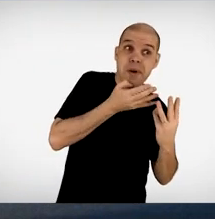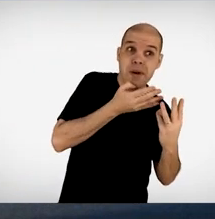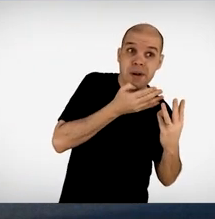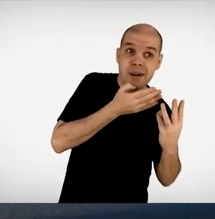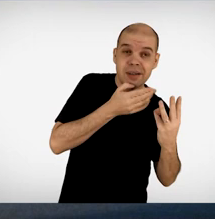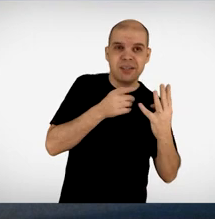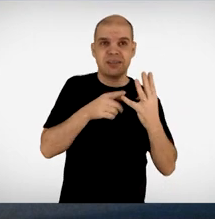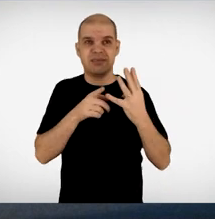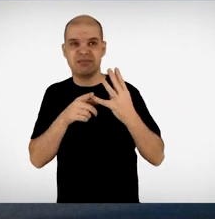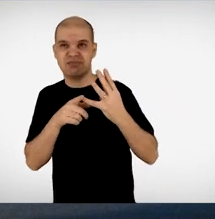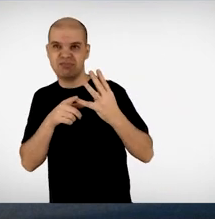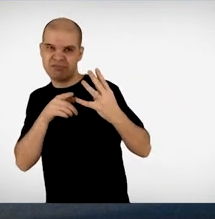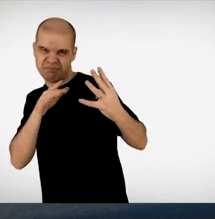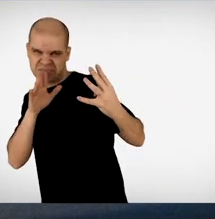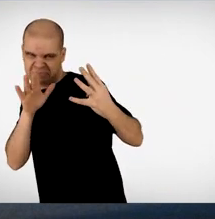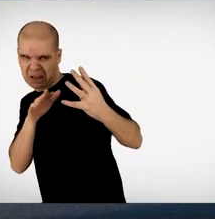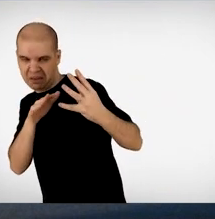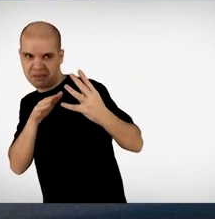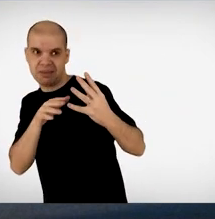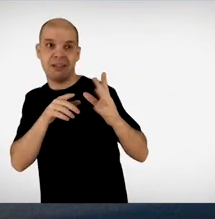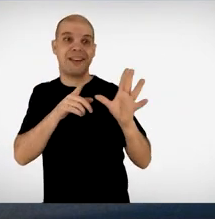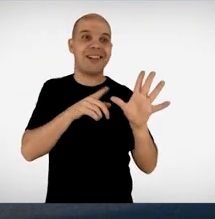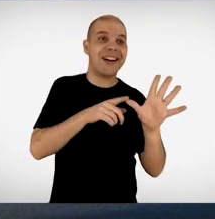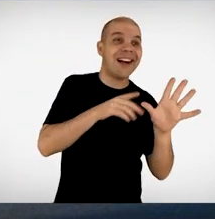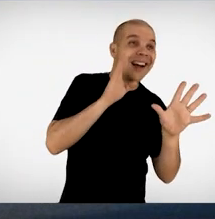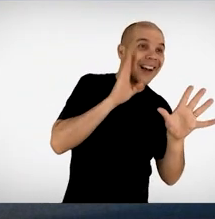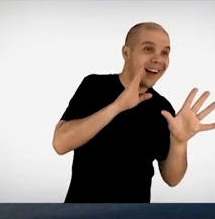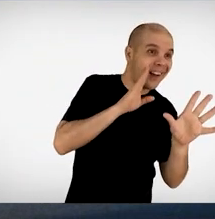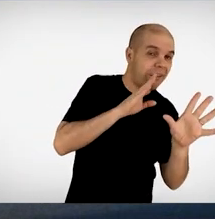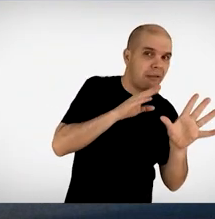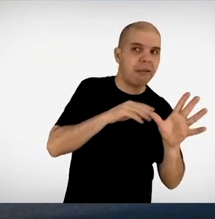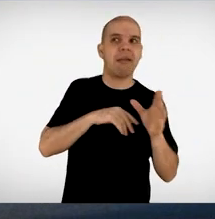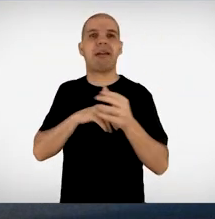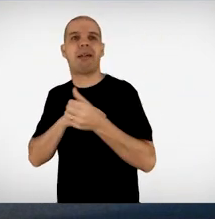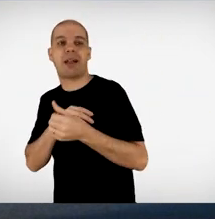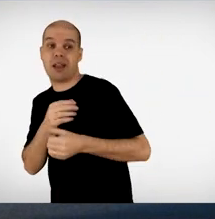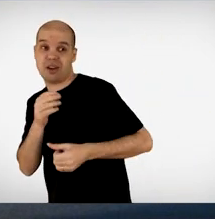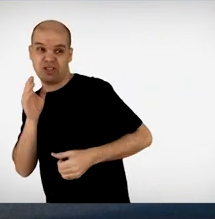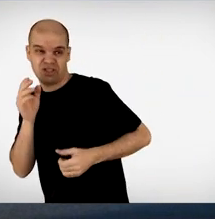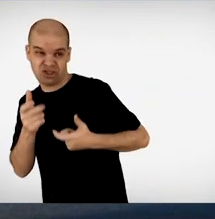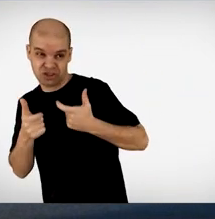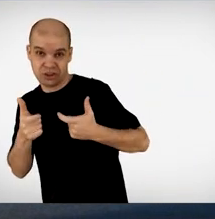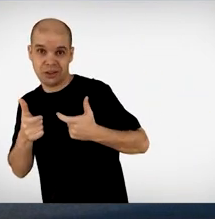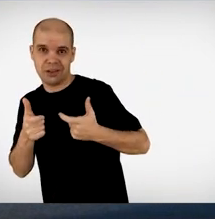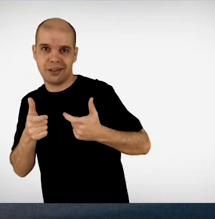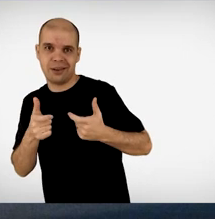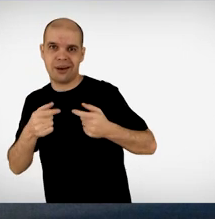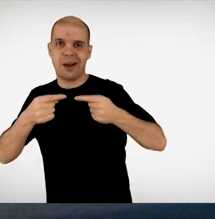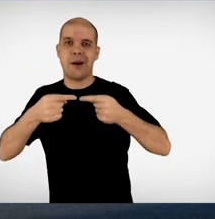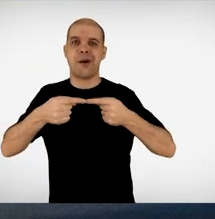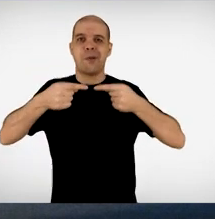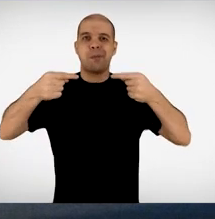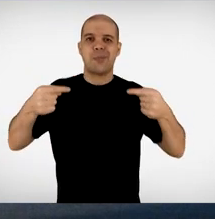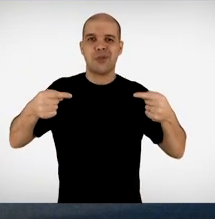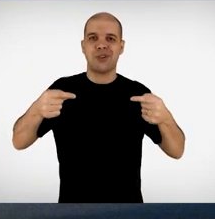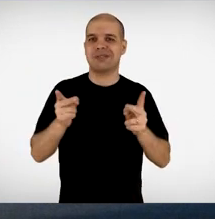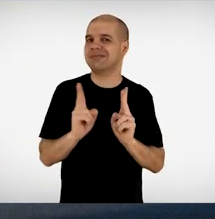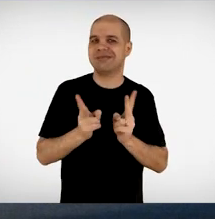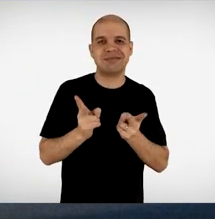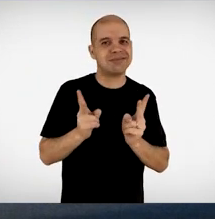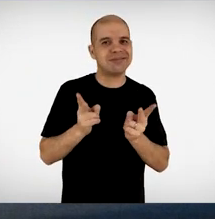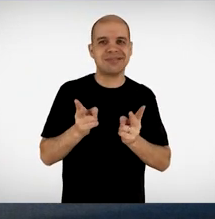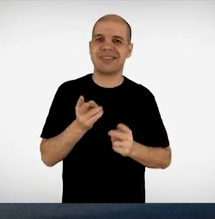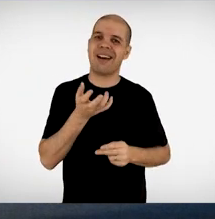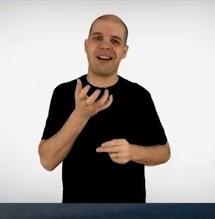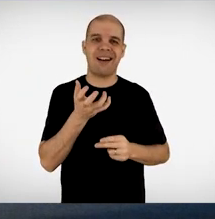ser o contrário. Eu acho que o Axel tinha uma profundidade, né, uma arrogância intelectual, uma exigência com